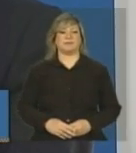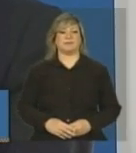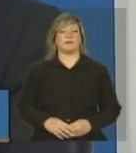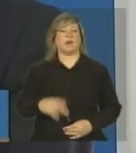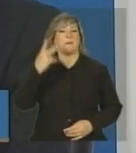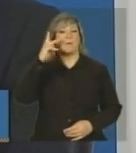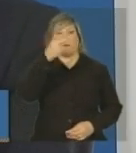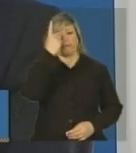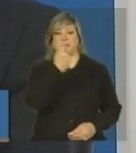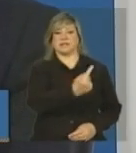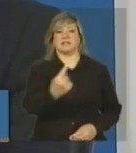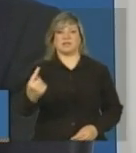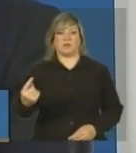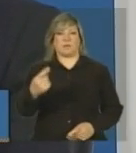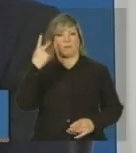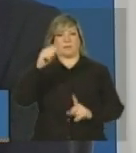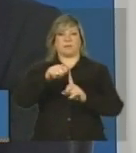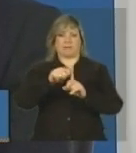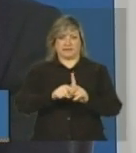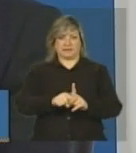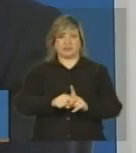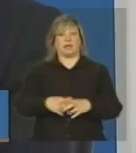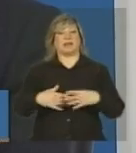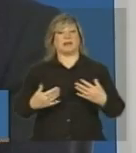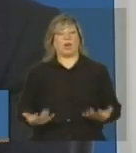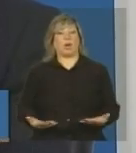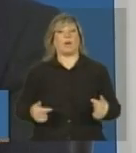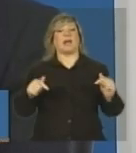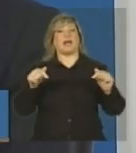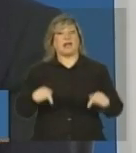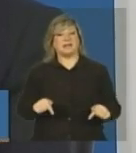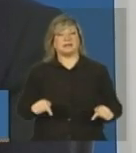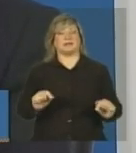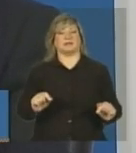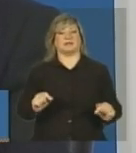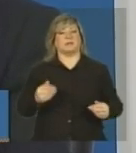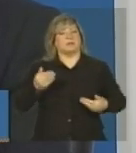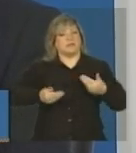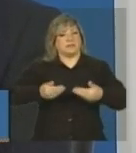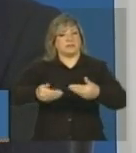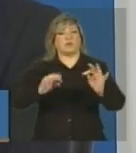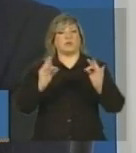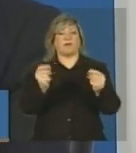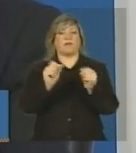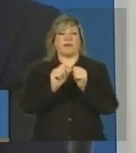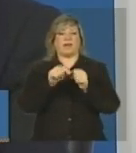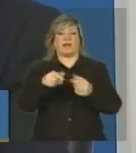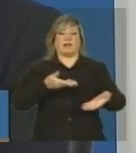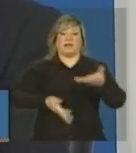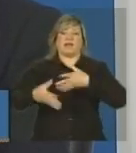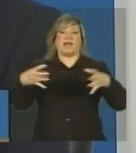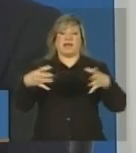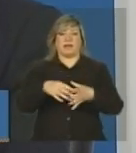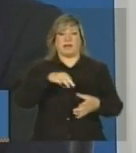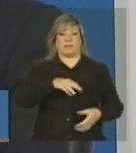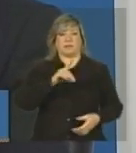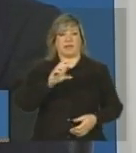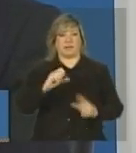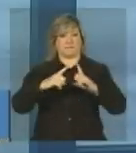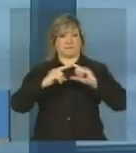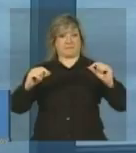renda per capita mensal. Então, esse procedimento todo ele é feito nessa relação entre o MDS em